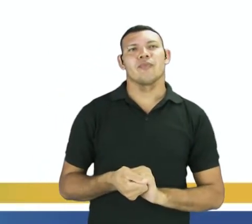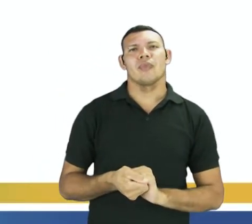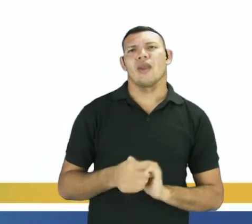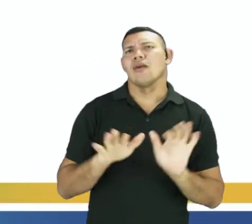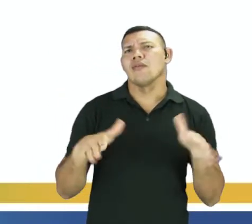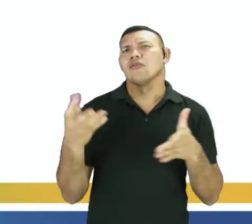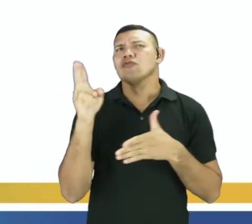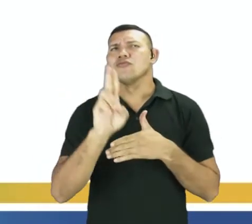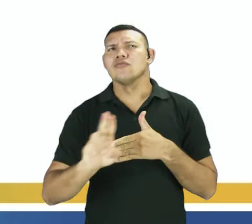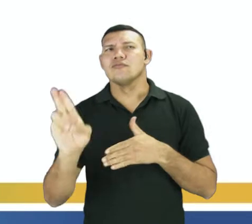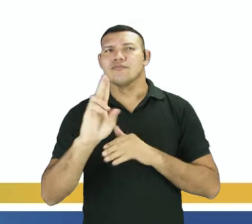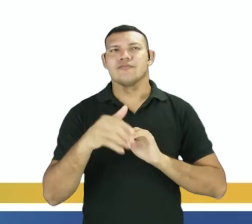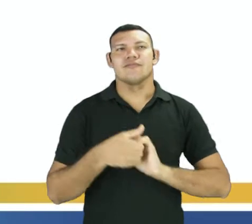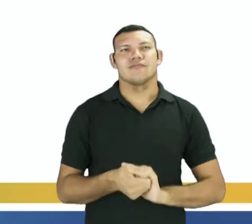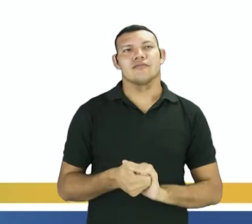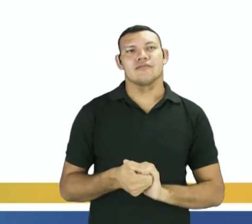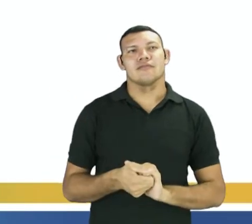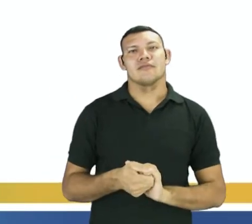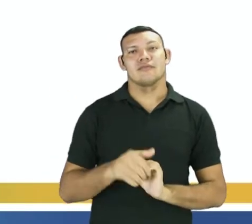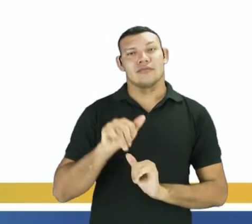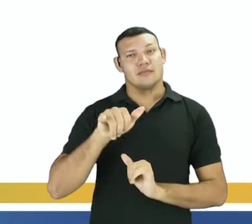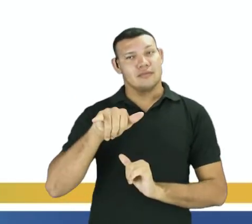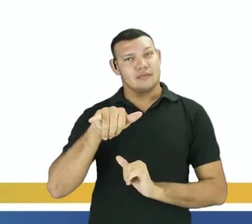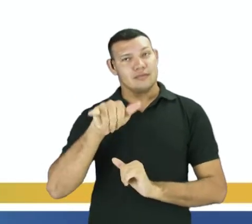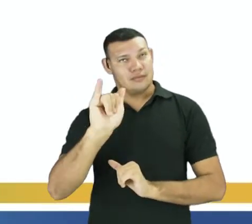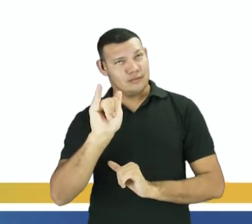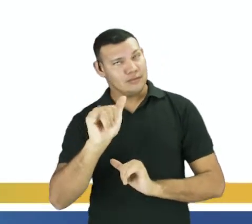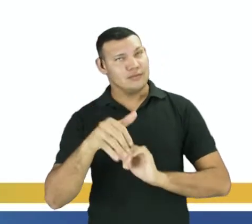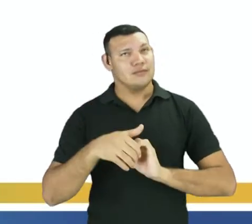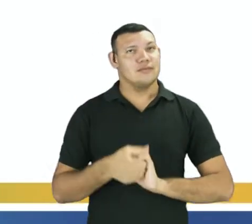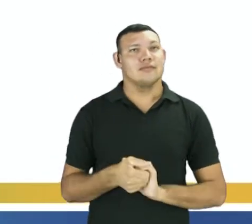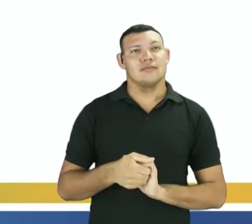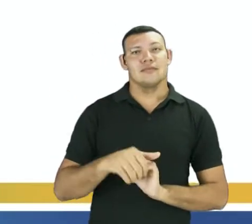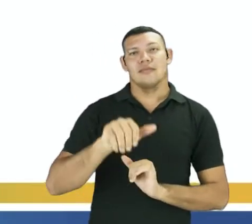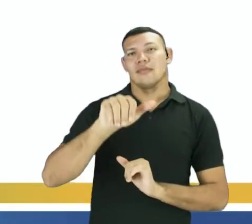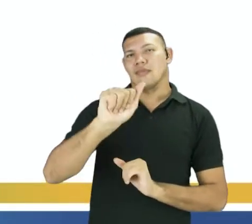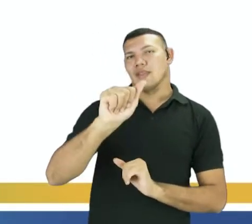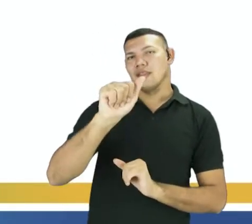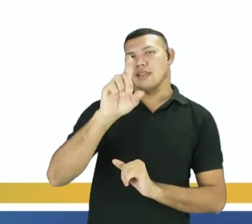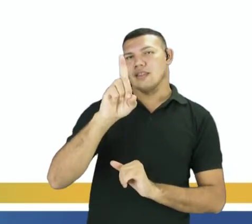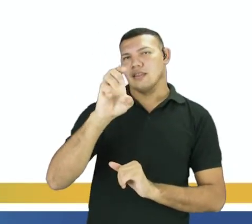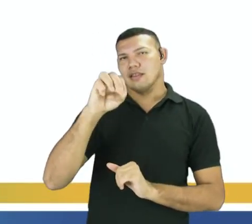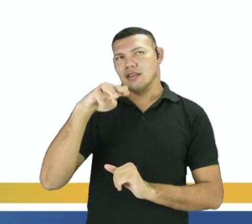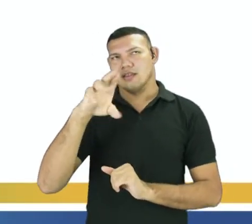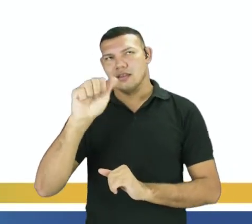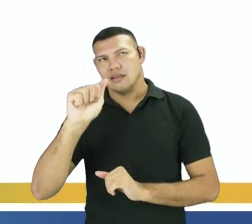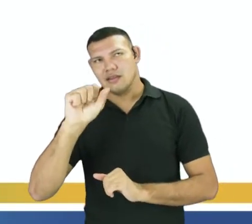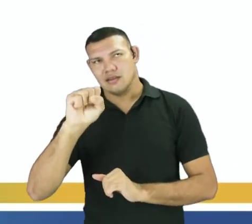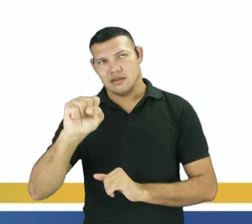mais utilizados. Claro, el I, la Y o la Y, como está